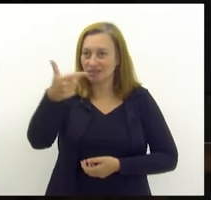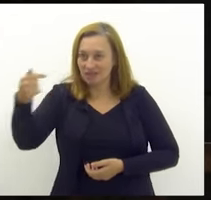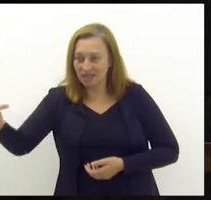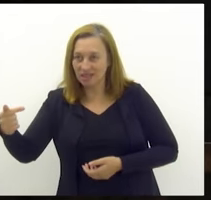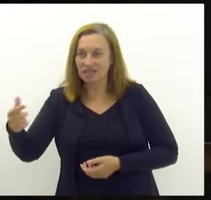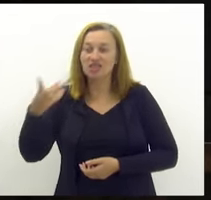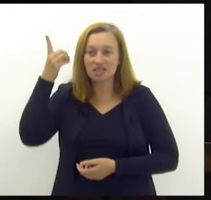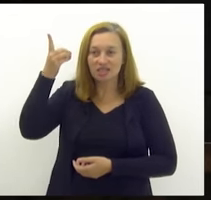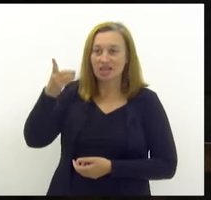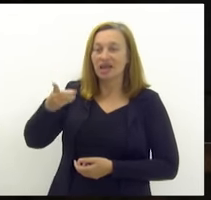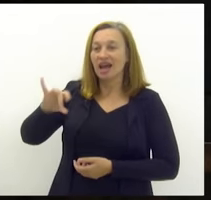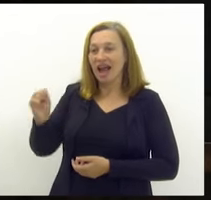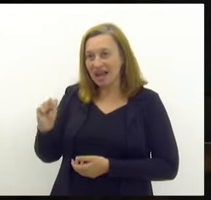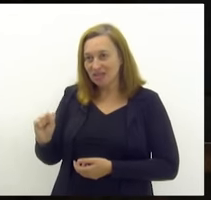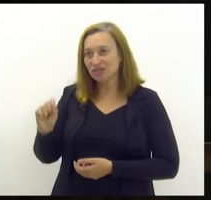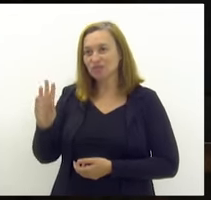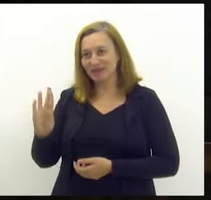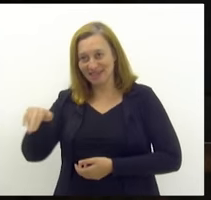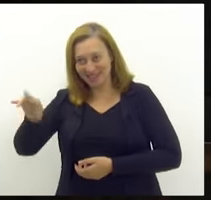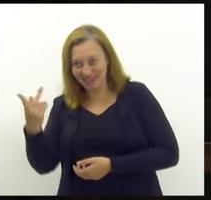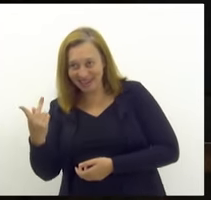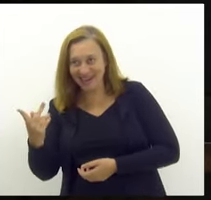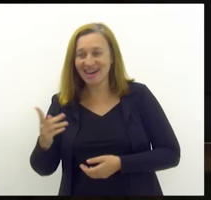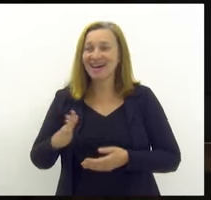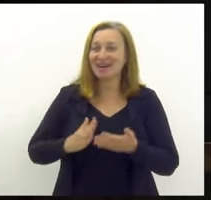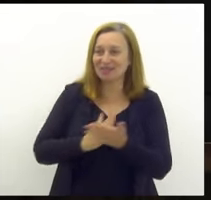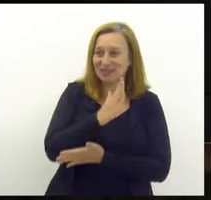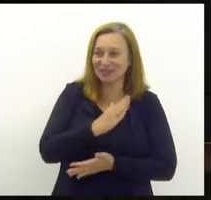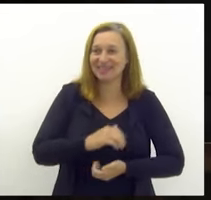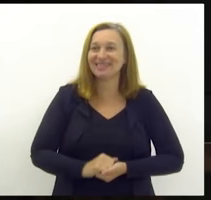BNH senhores que permane como estão